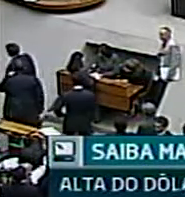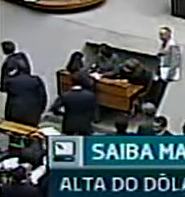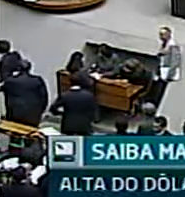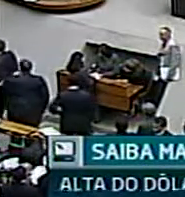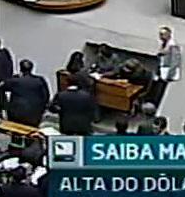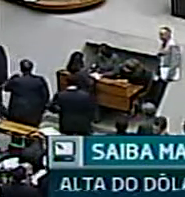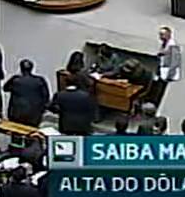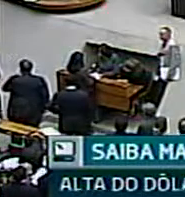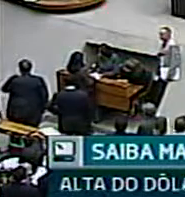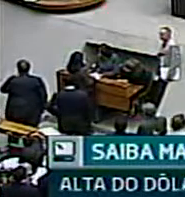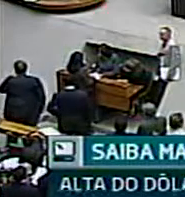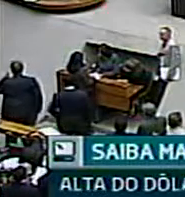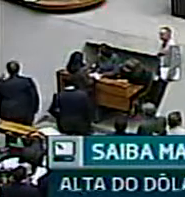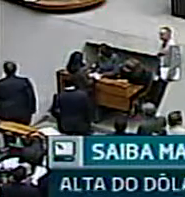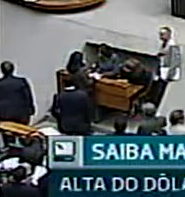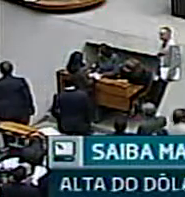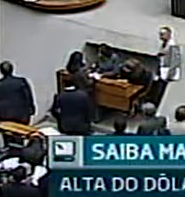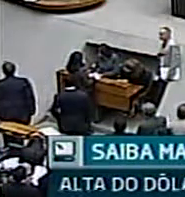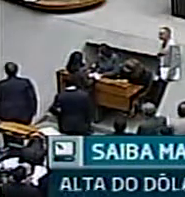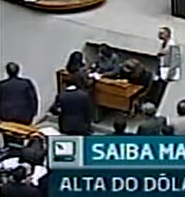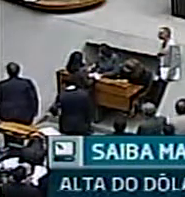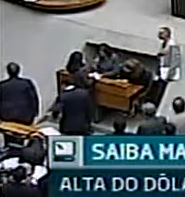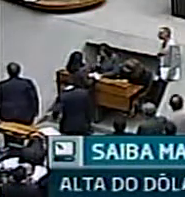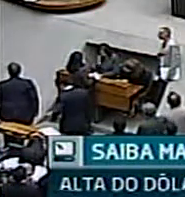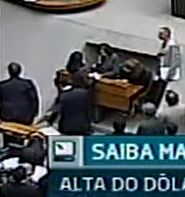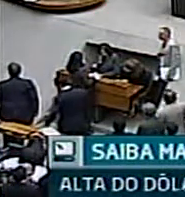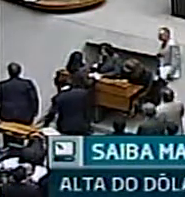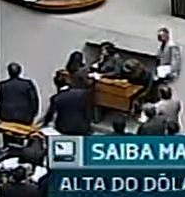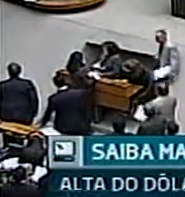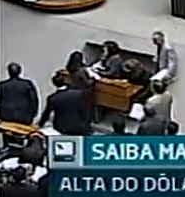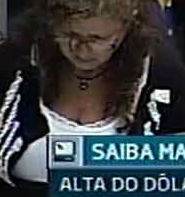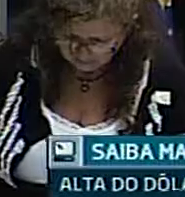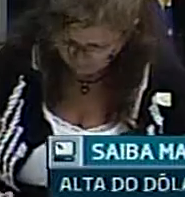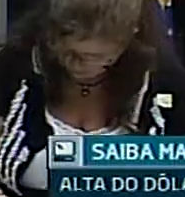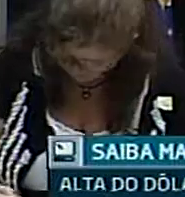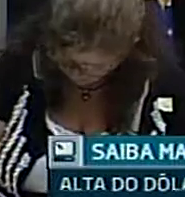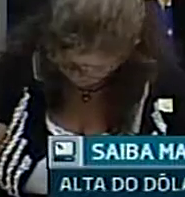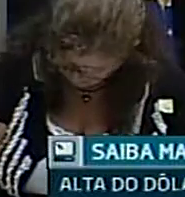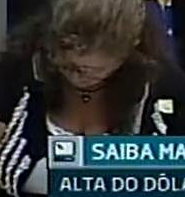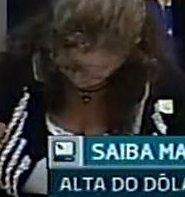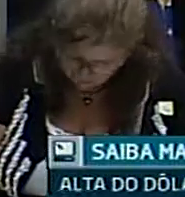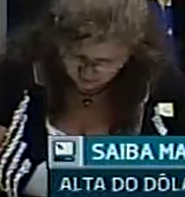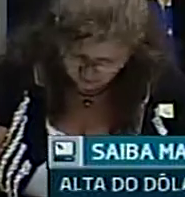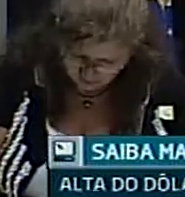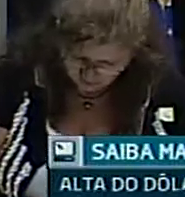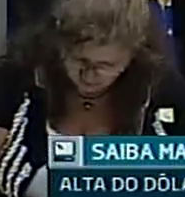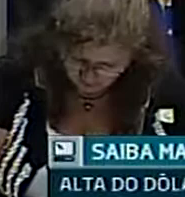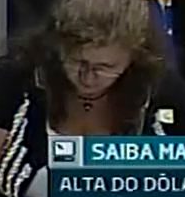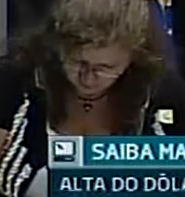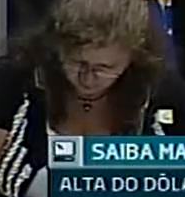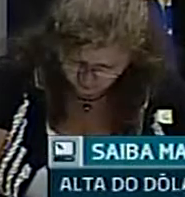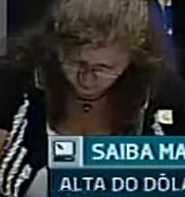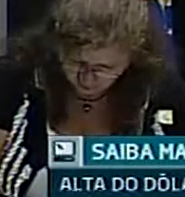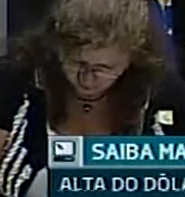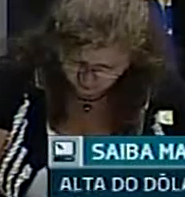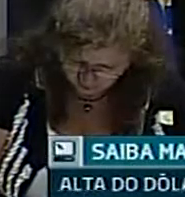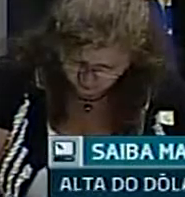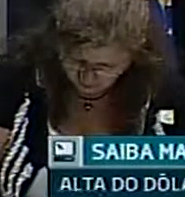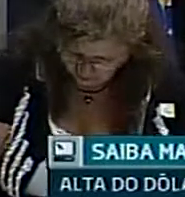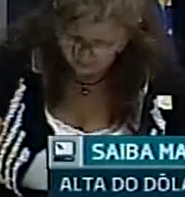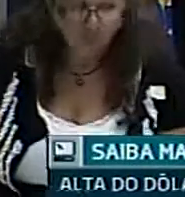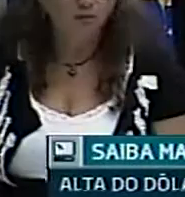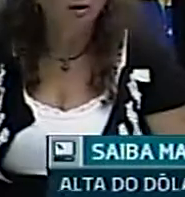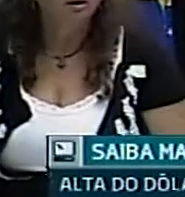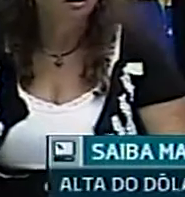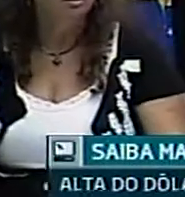de 96, será progressivamente estendido ao jovem estudante de ensino fundamental, médio e superior no campo e na cidade. Parágrafo